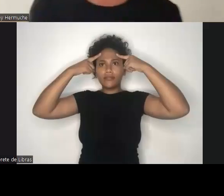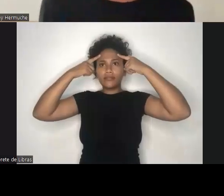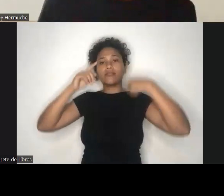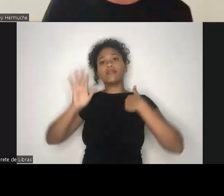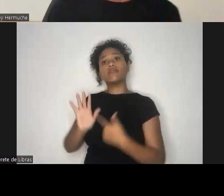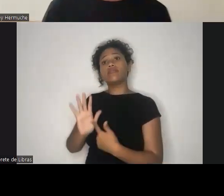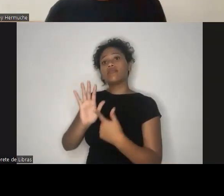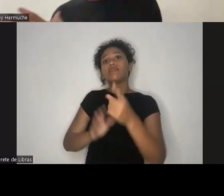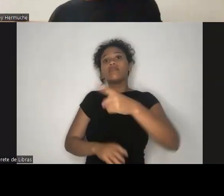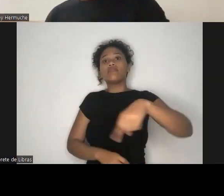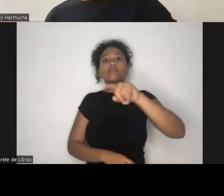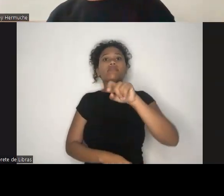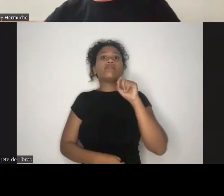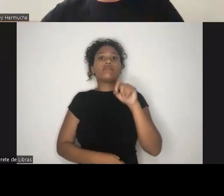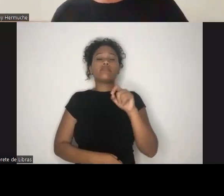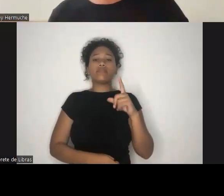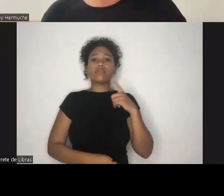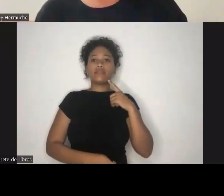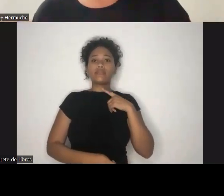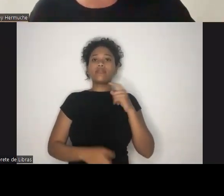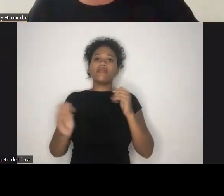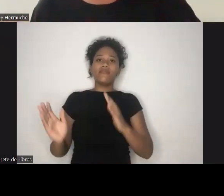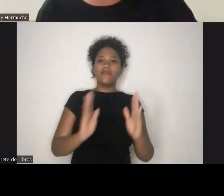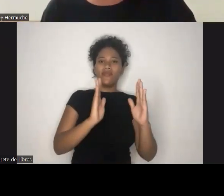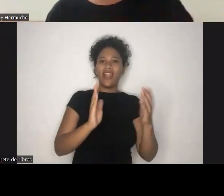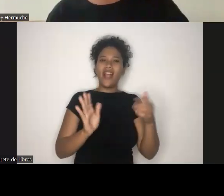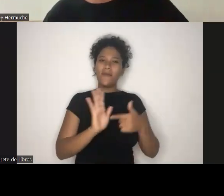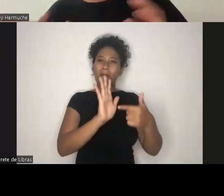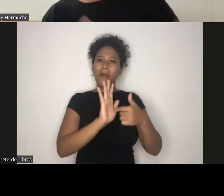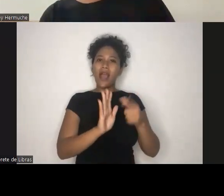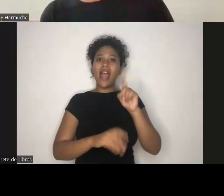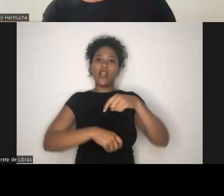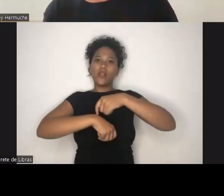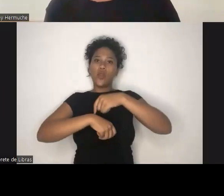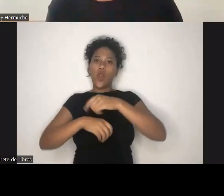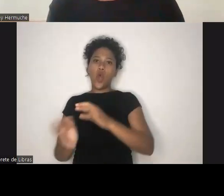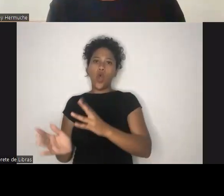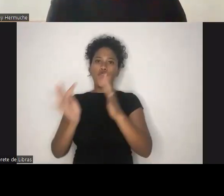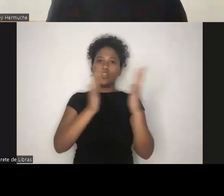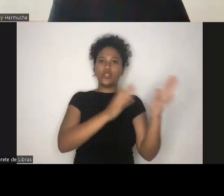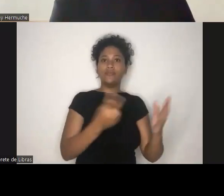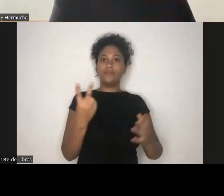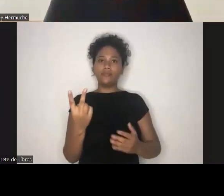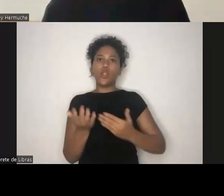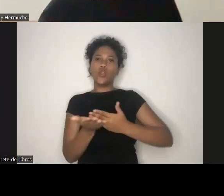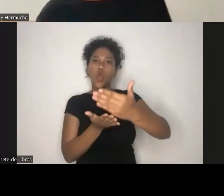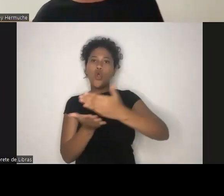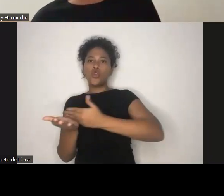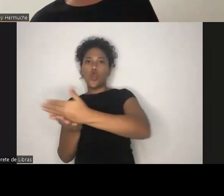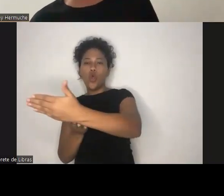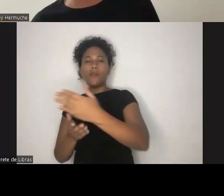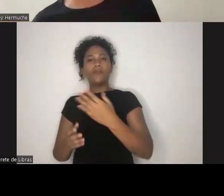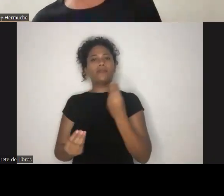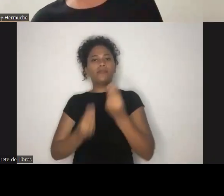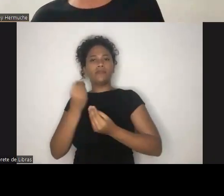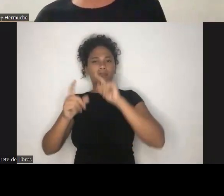vocês aqui eu vou começar um capítulo que é um pouco mais em ordem cronológica Eu fiz essas duas introduções sobre o processo criativo